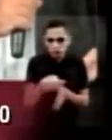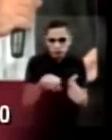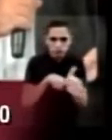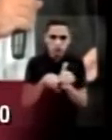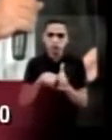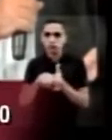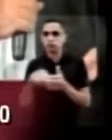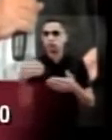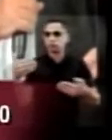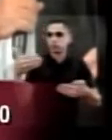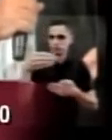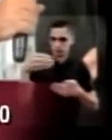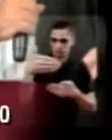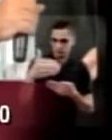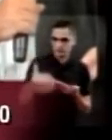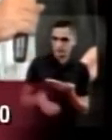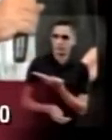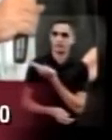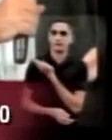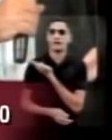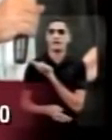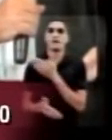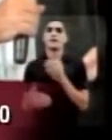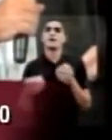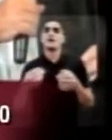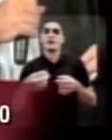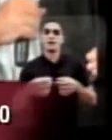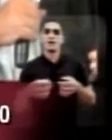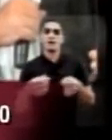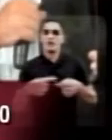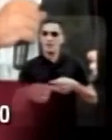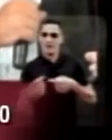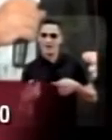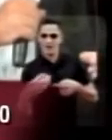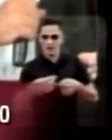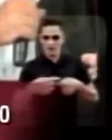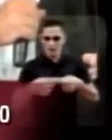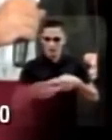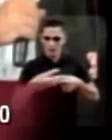essas três últimas semanas. Nós tivemos então